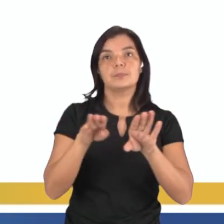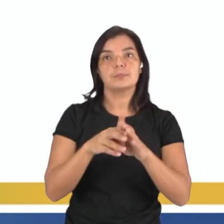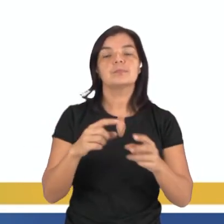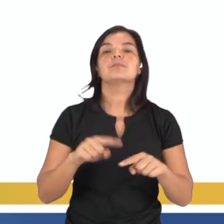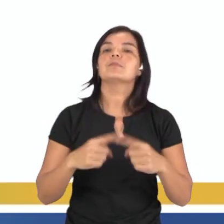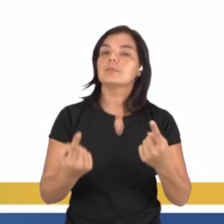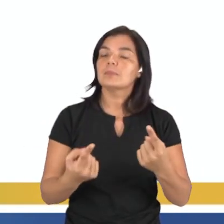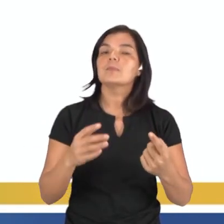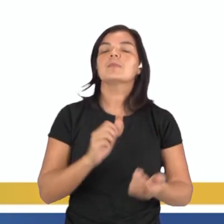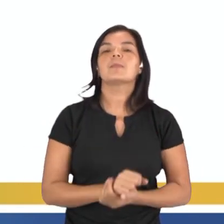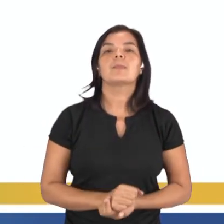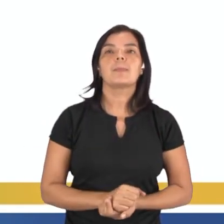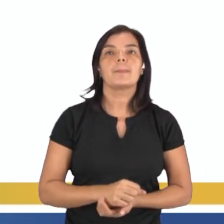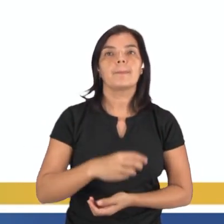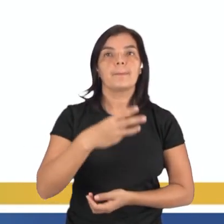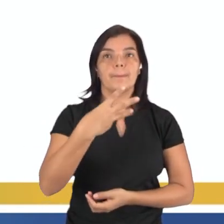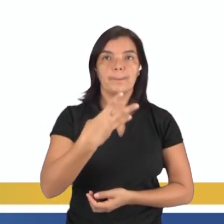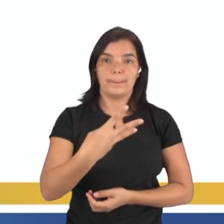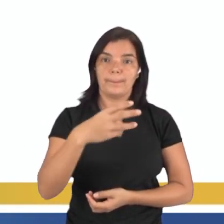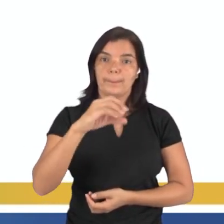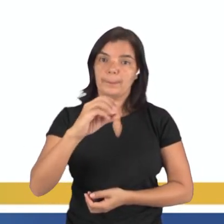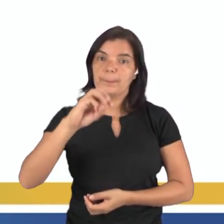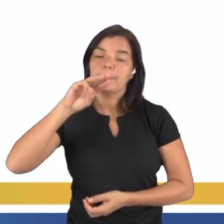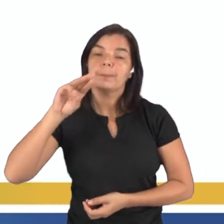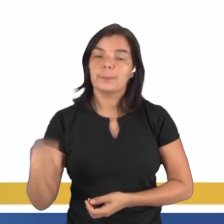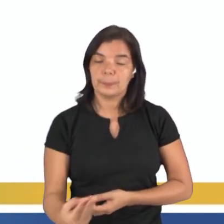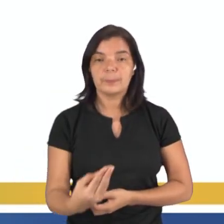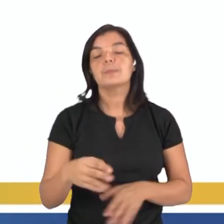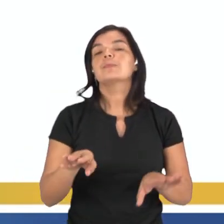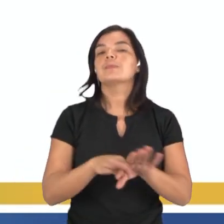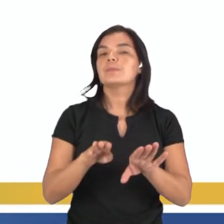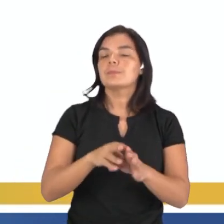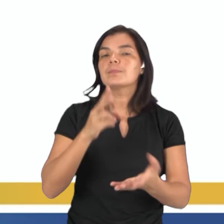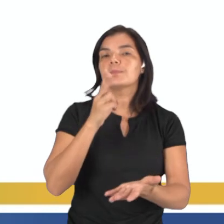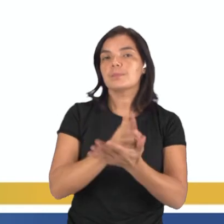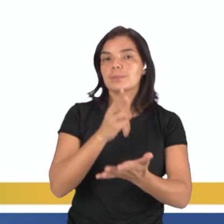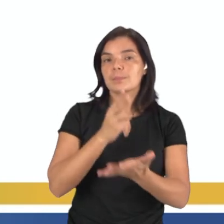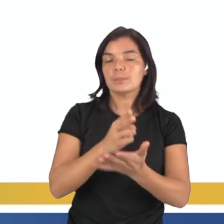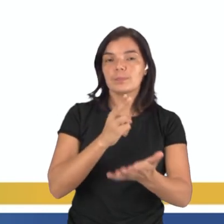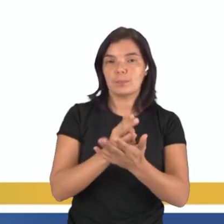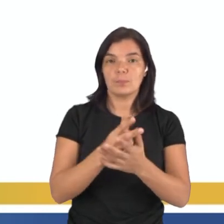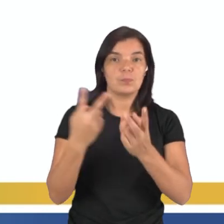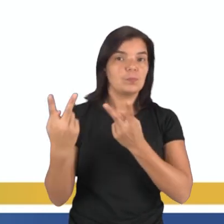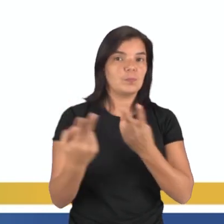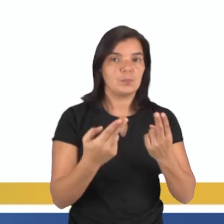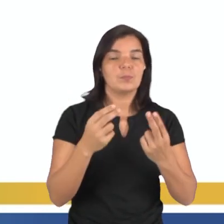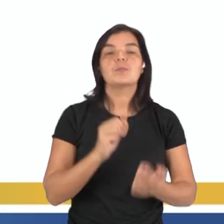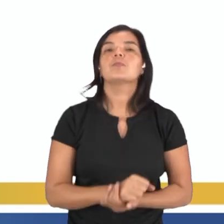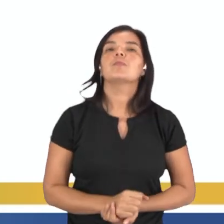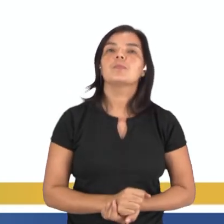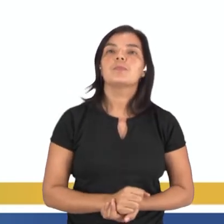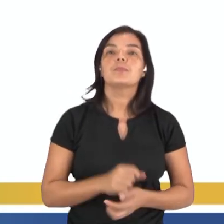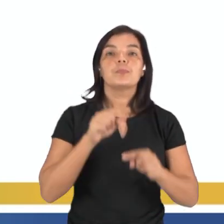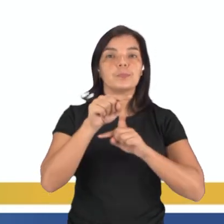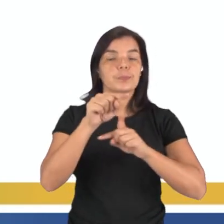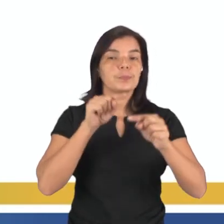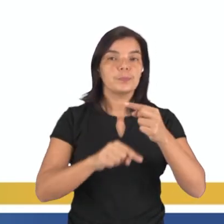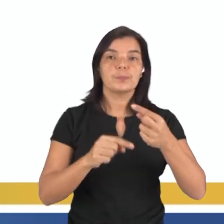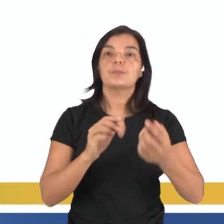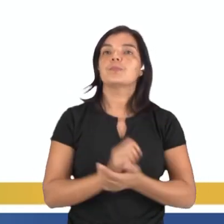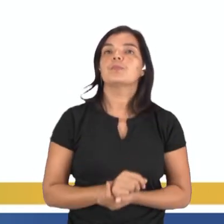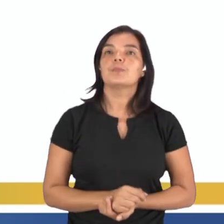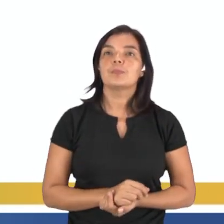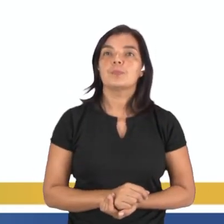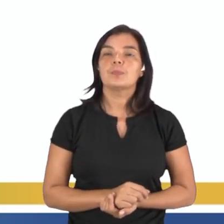porque a escala 300.000 vai ser sempre em centímetro, então vão estar com unidade de medidas iguais. Então, dividindo esses dois,